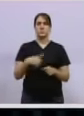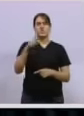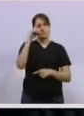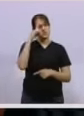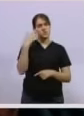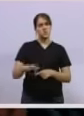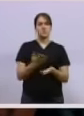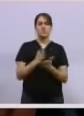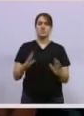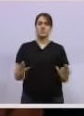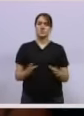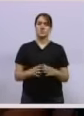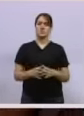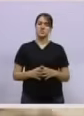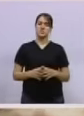vai passar.